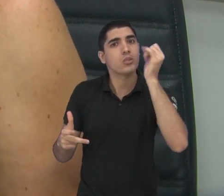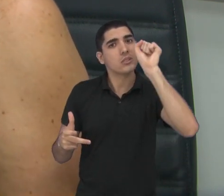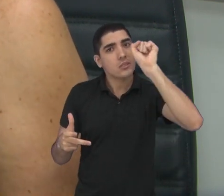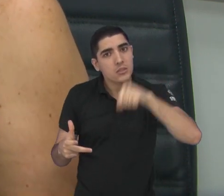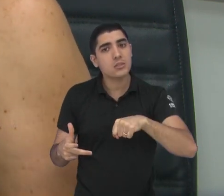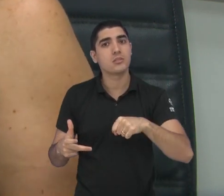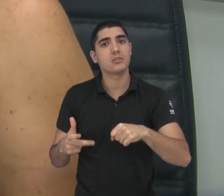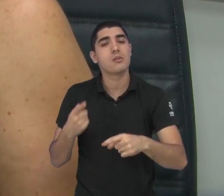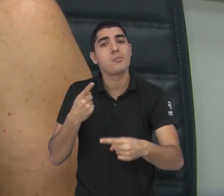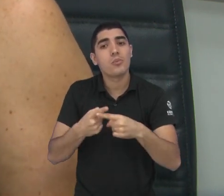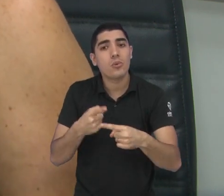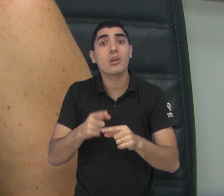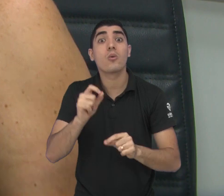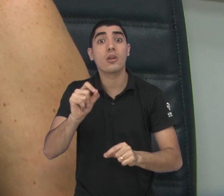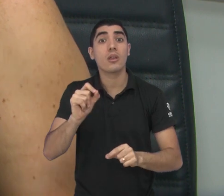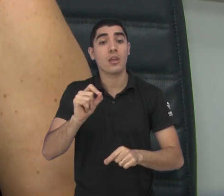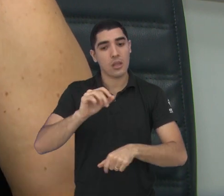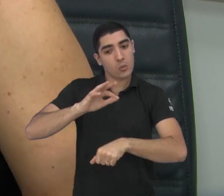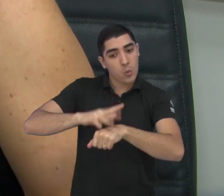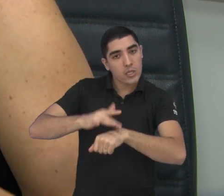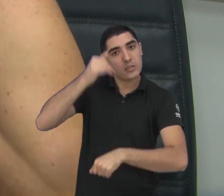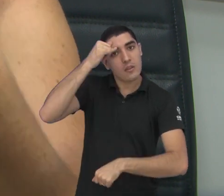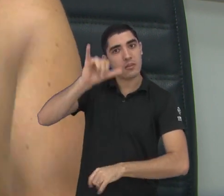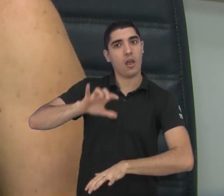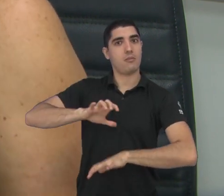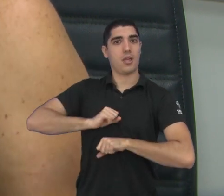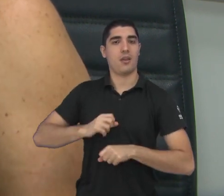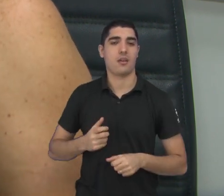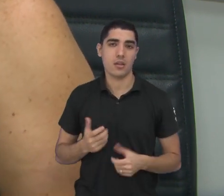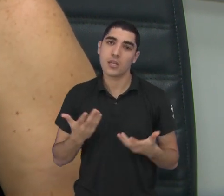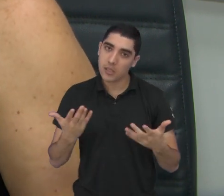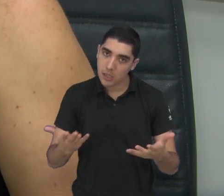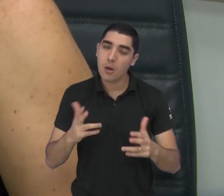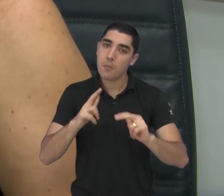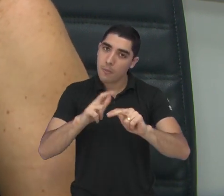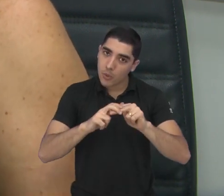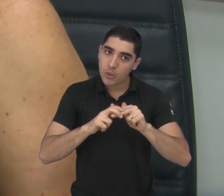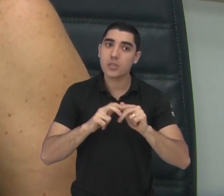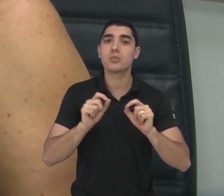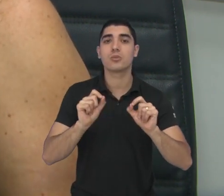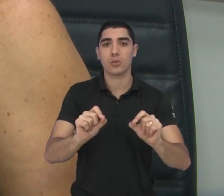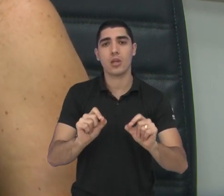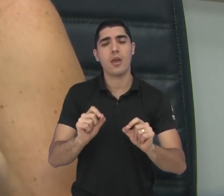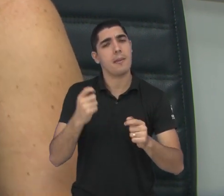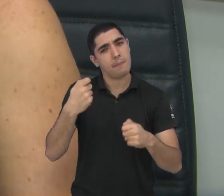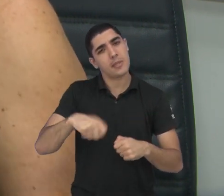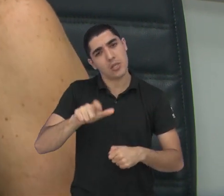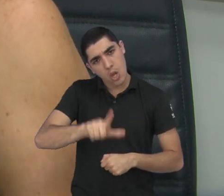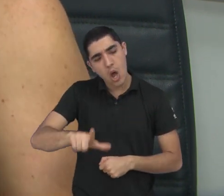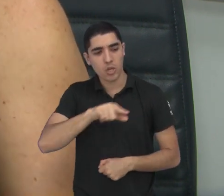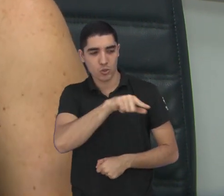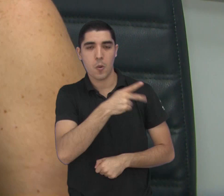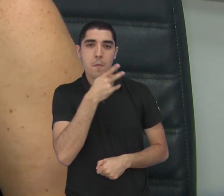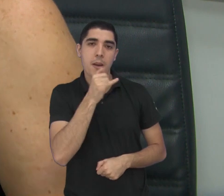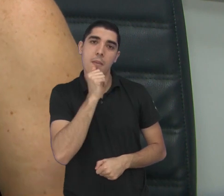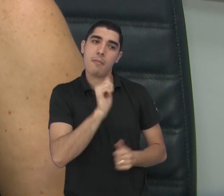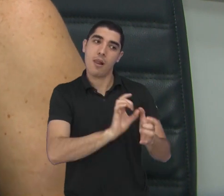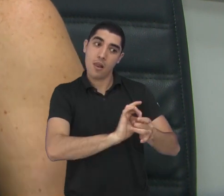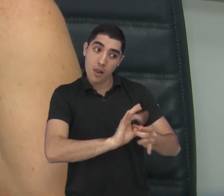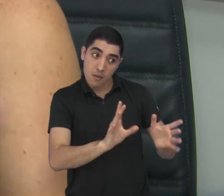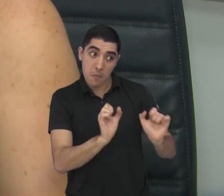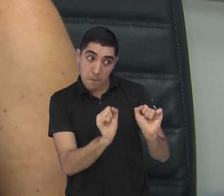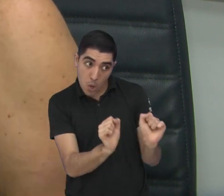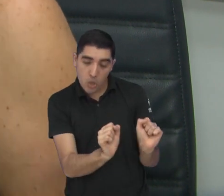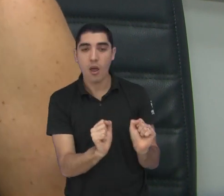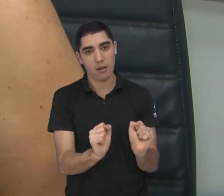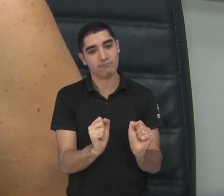quanto vacina é importante para erradicar doenças. Então, eu acho importante sim levar, lógico, tem que ter autorização dos